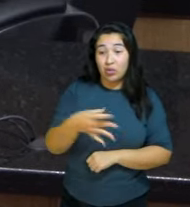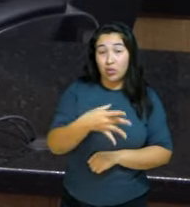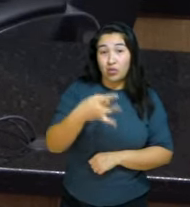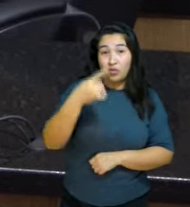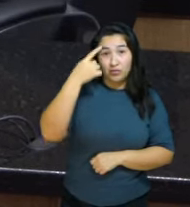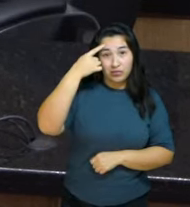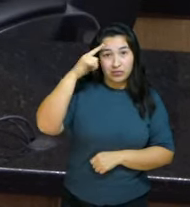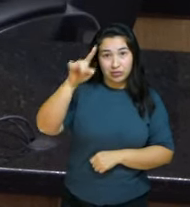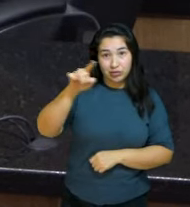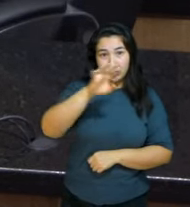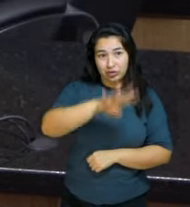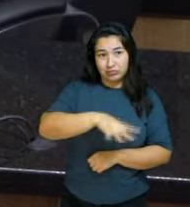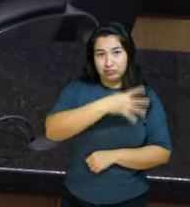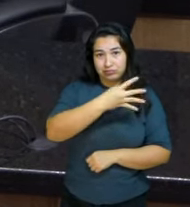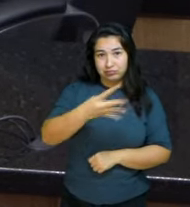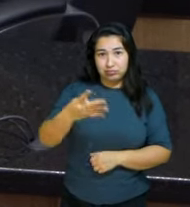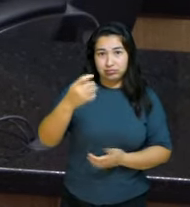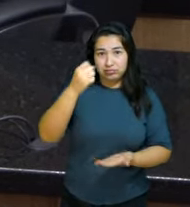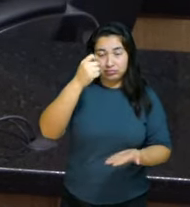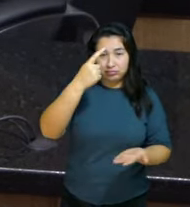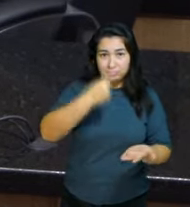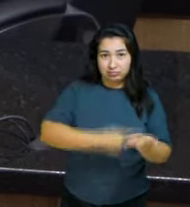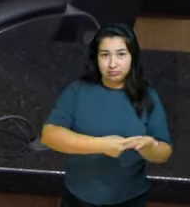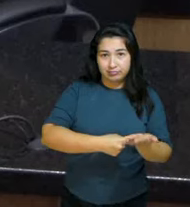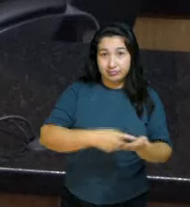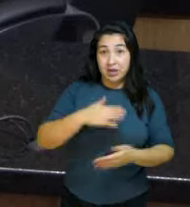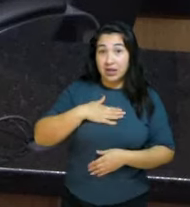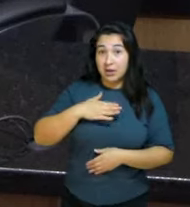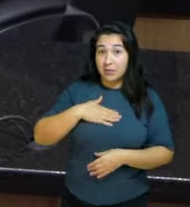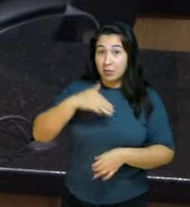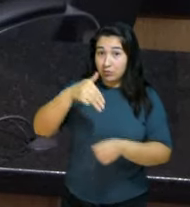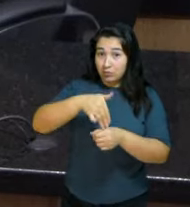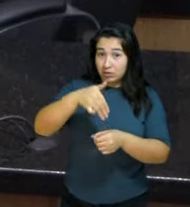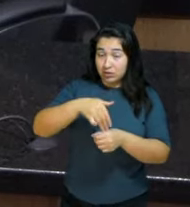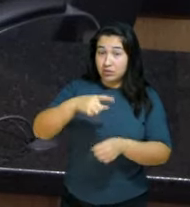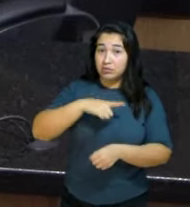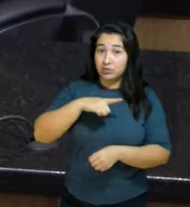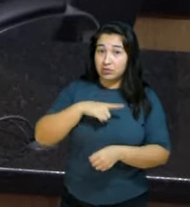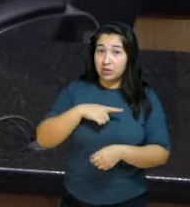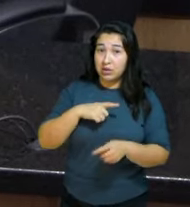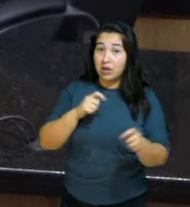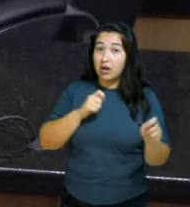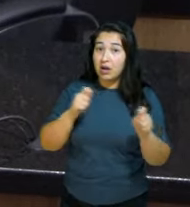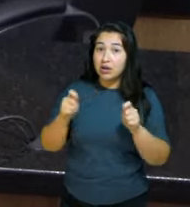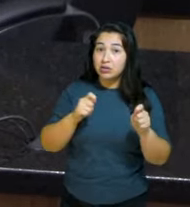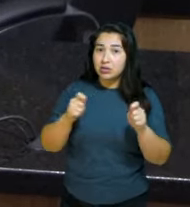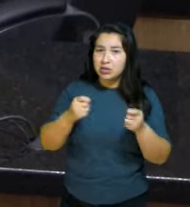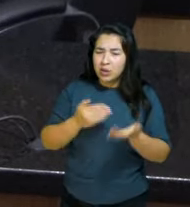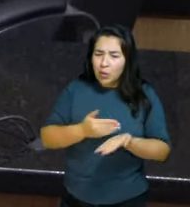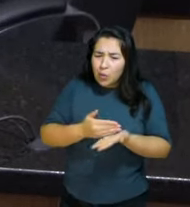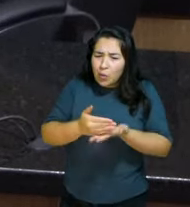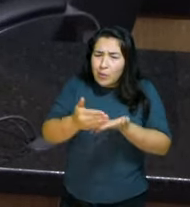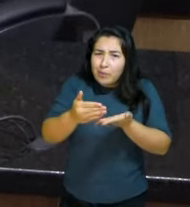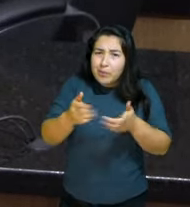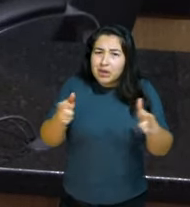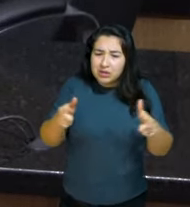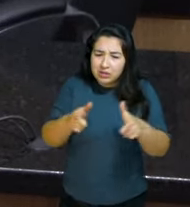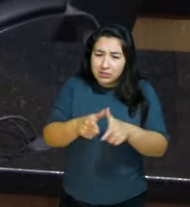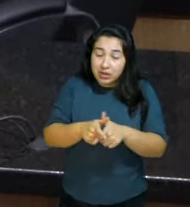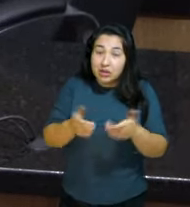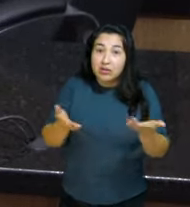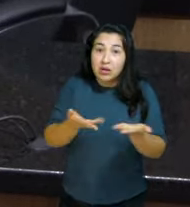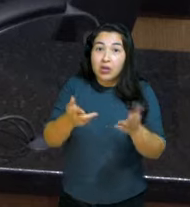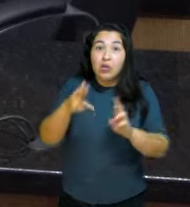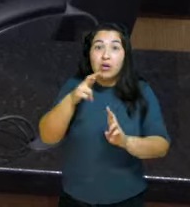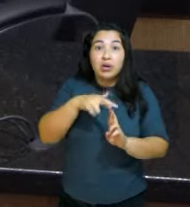Falo pelo meu município, né? Temos uma associação que ela começou tão pequena e hoje ela é uma referência no estado,